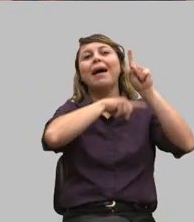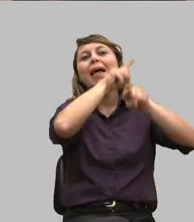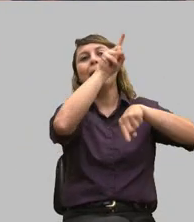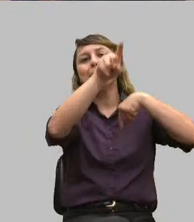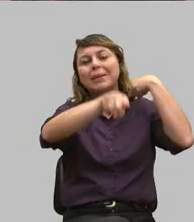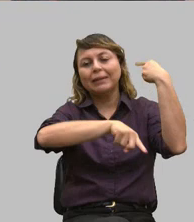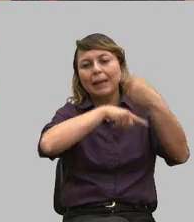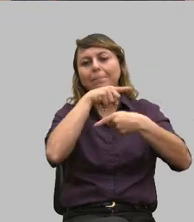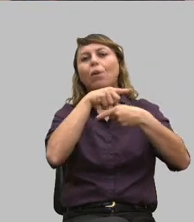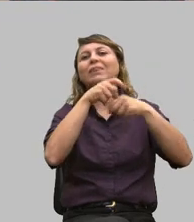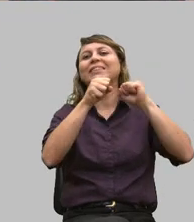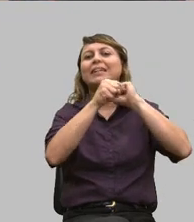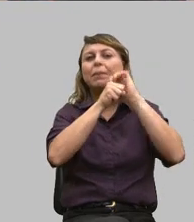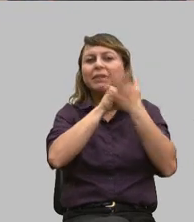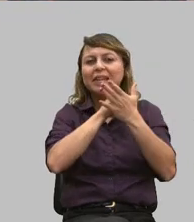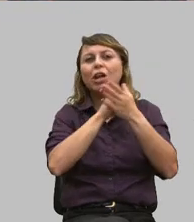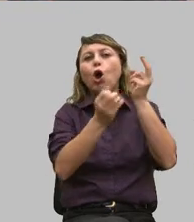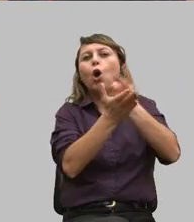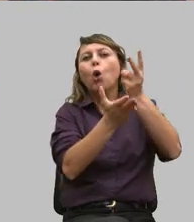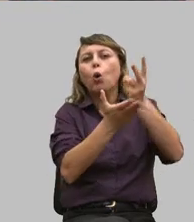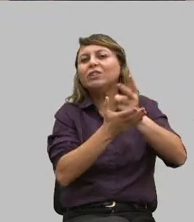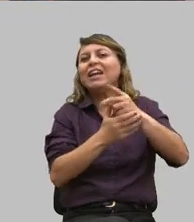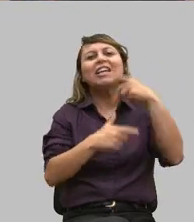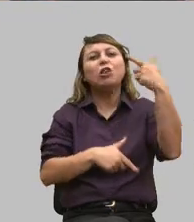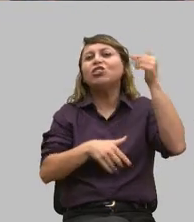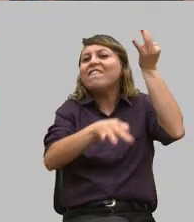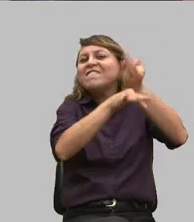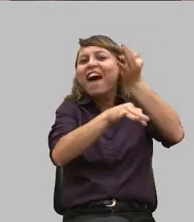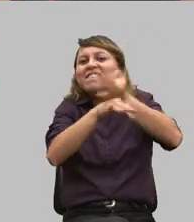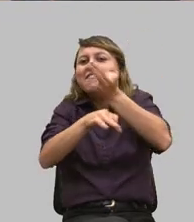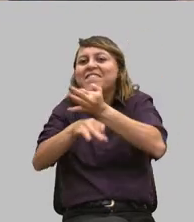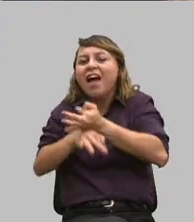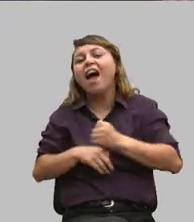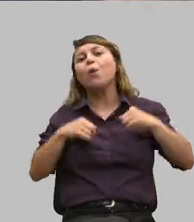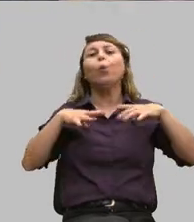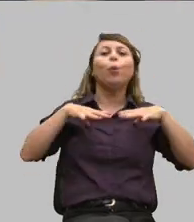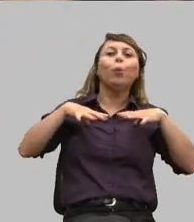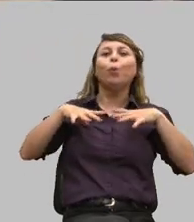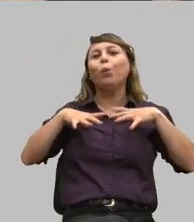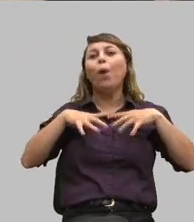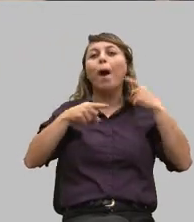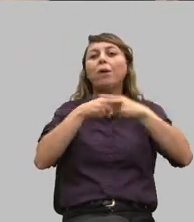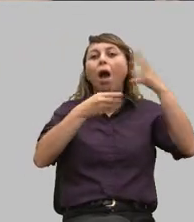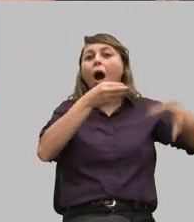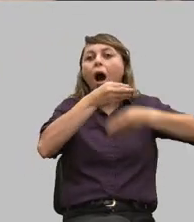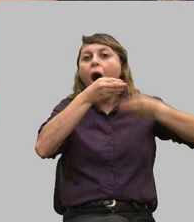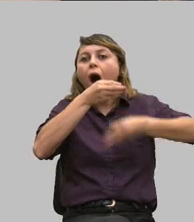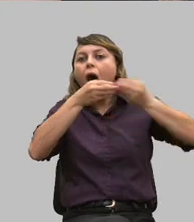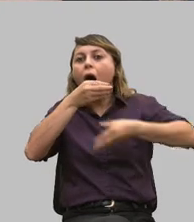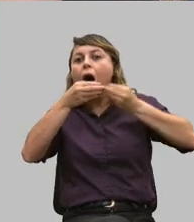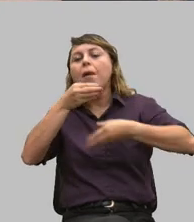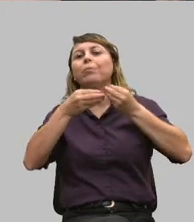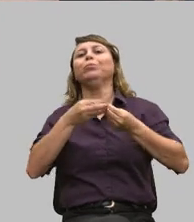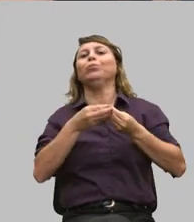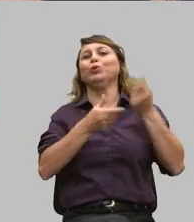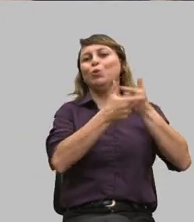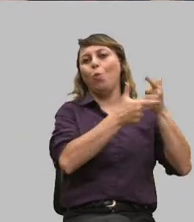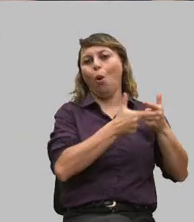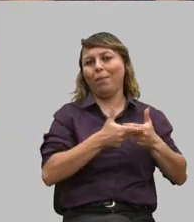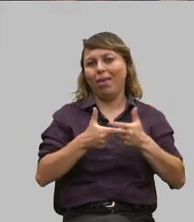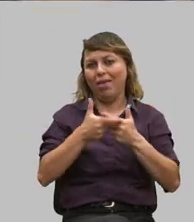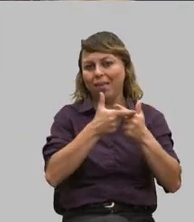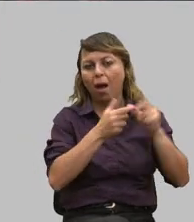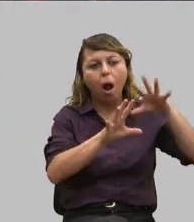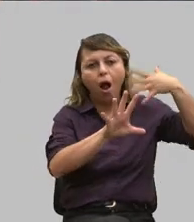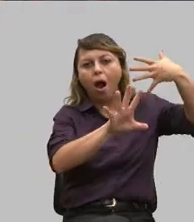pandemia eles continuarem também sem poder tirar muitas férias e folgas porque se acumulou muito problema e nós estamos lá junto eu